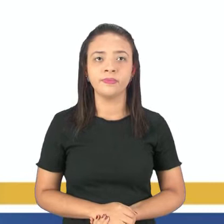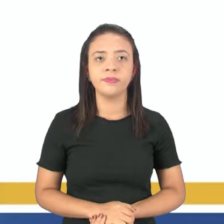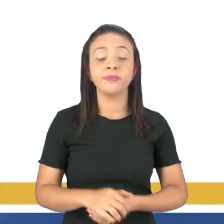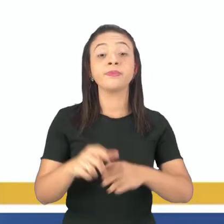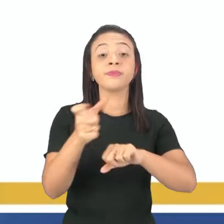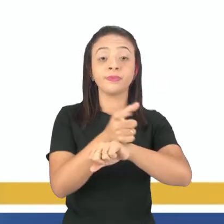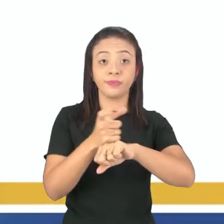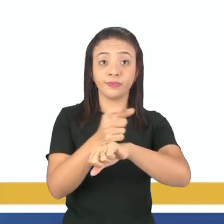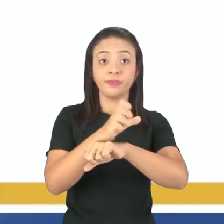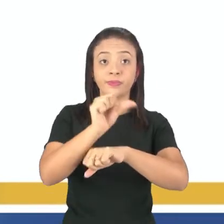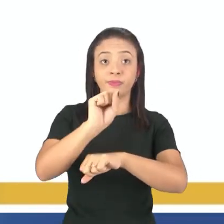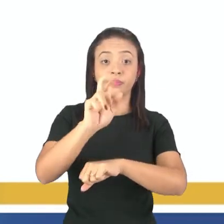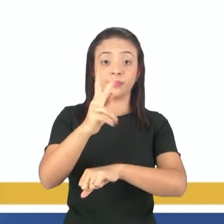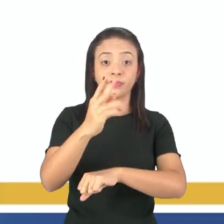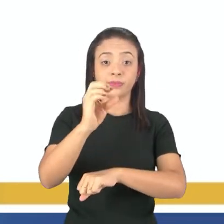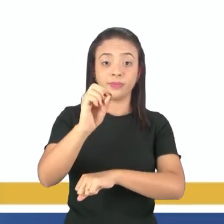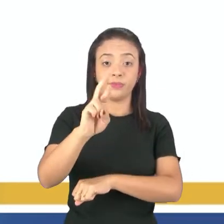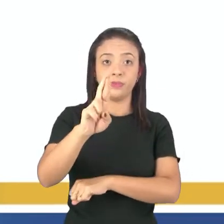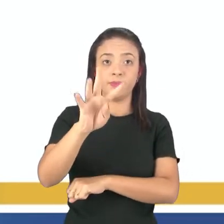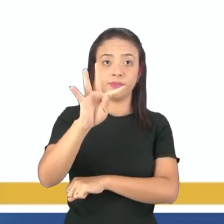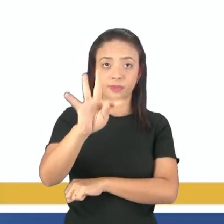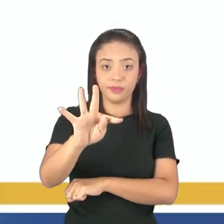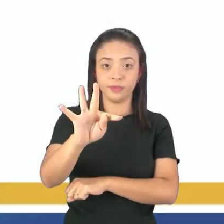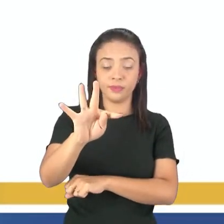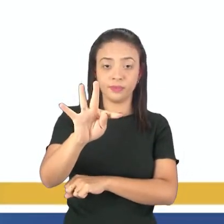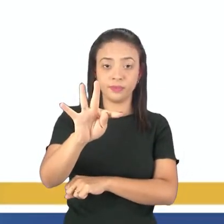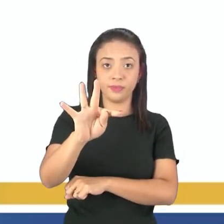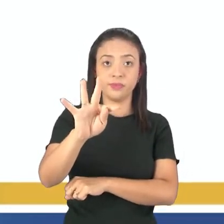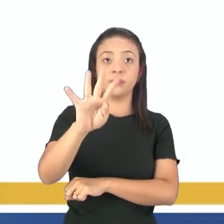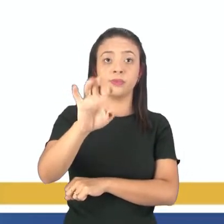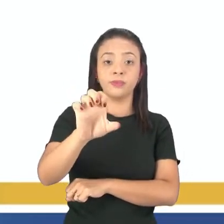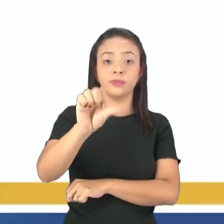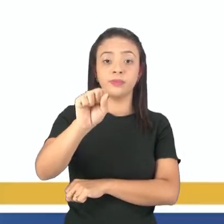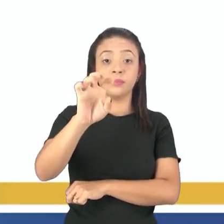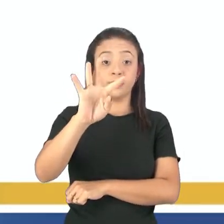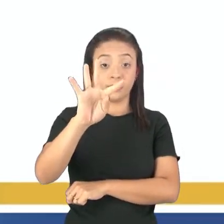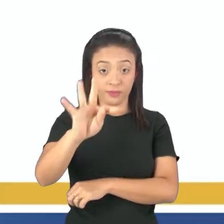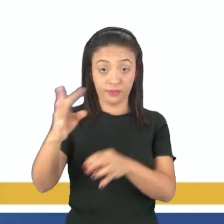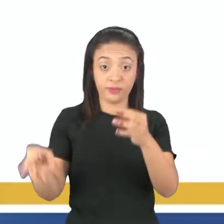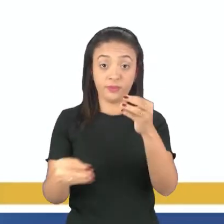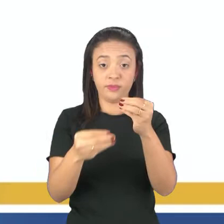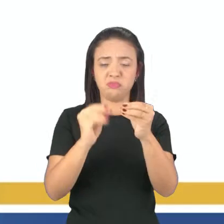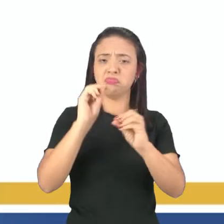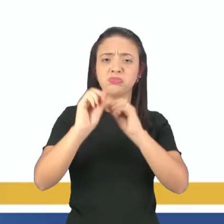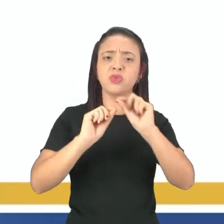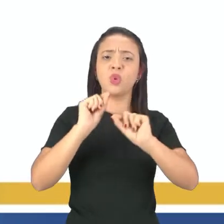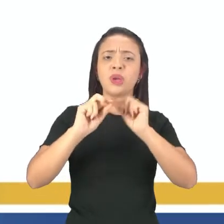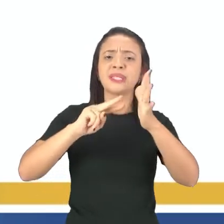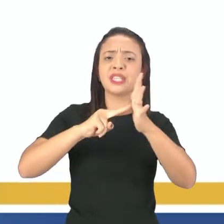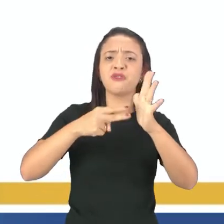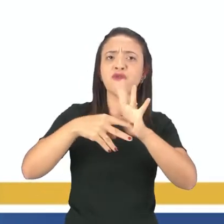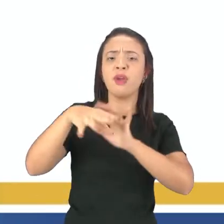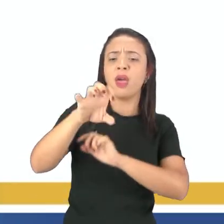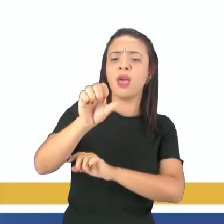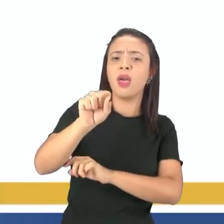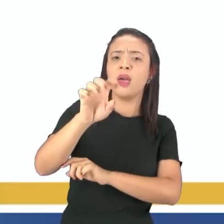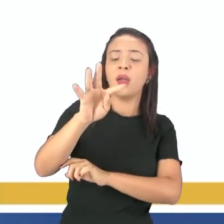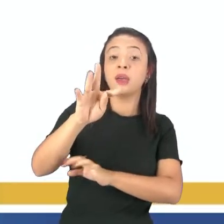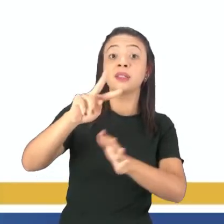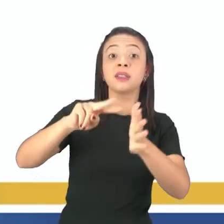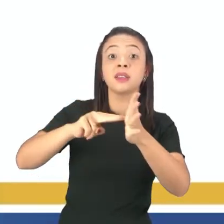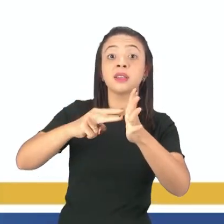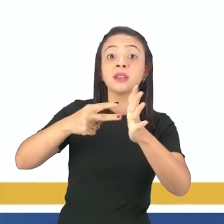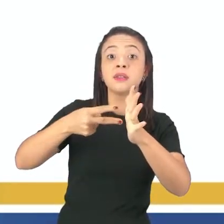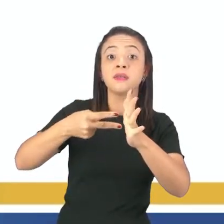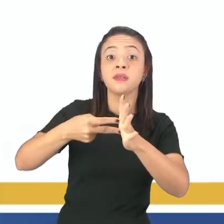é short. Eu peguei short e coloquei est no final. O que significa esse est? Ele vai